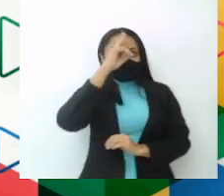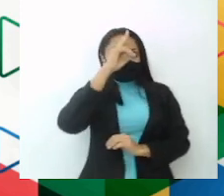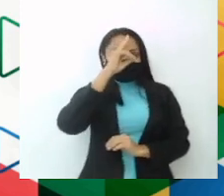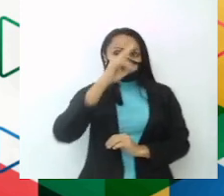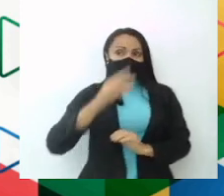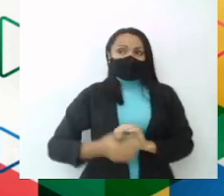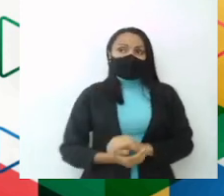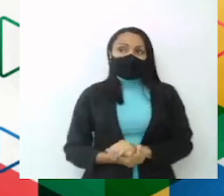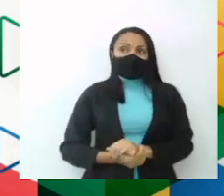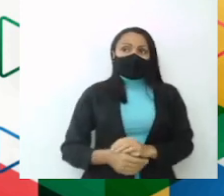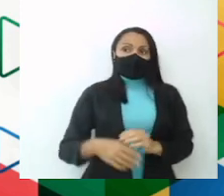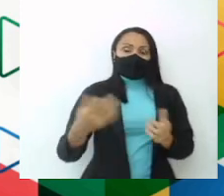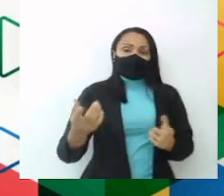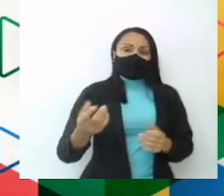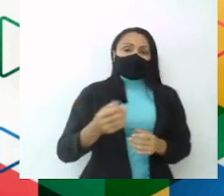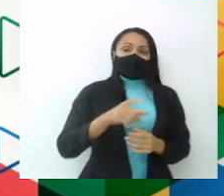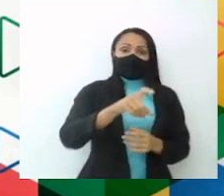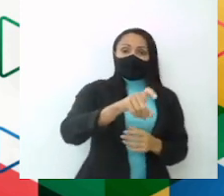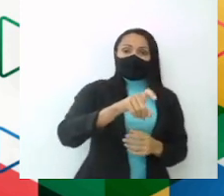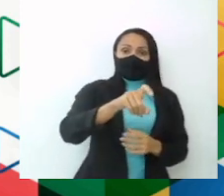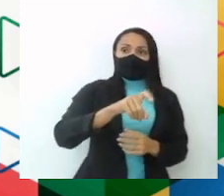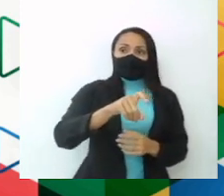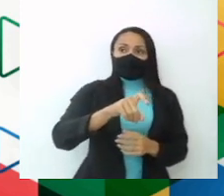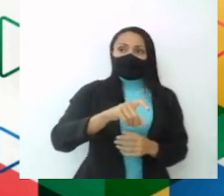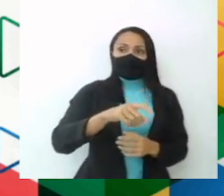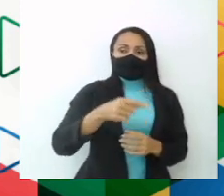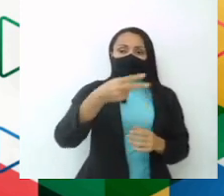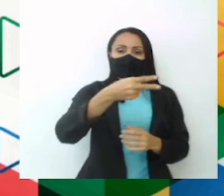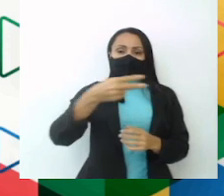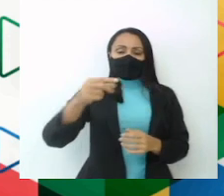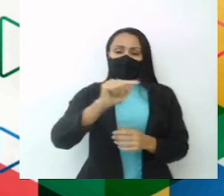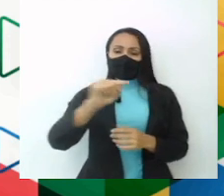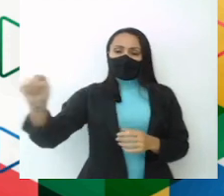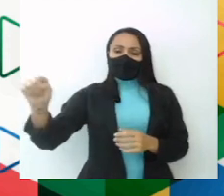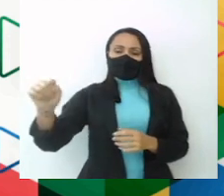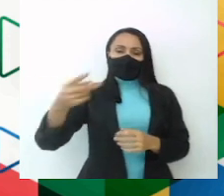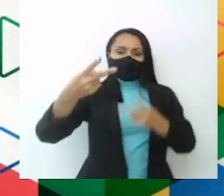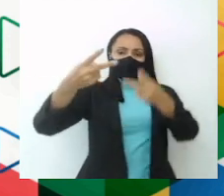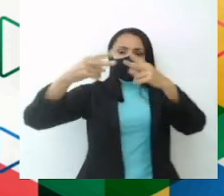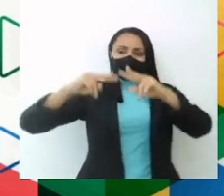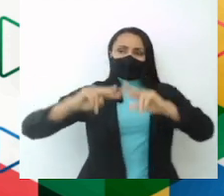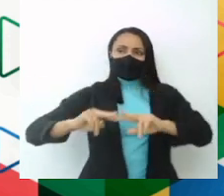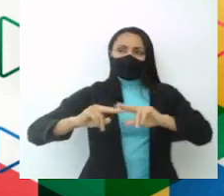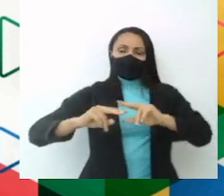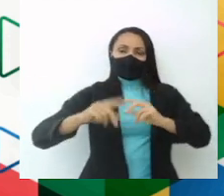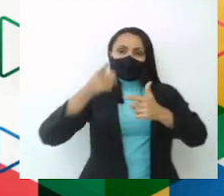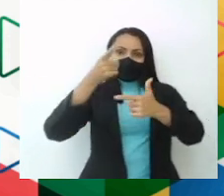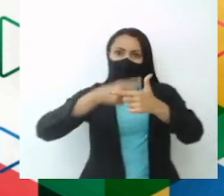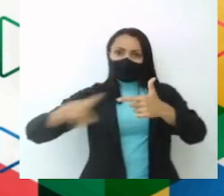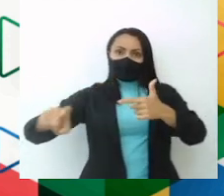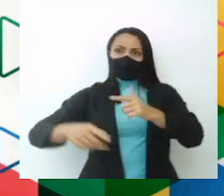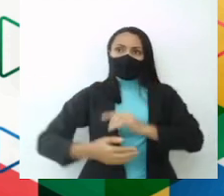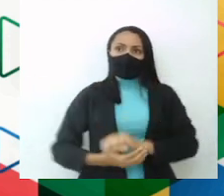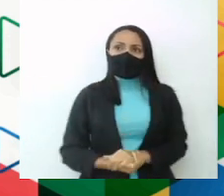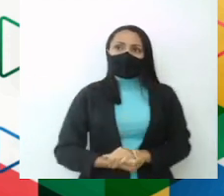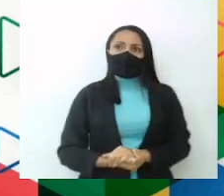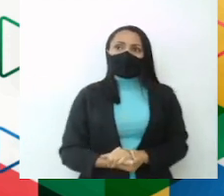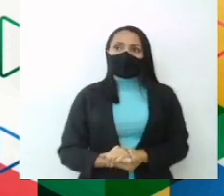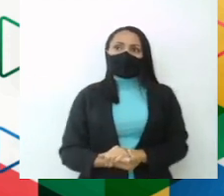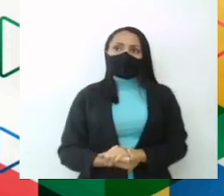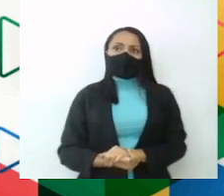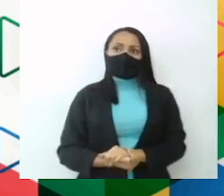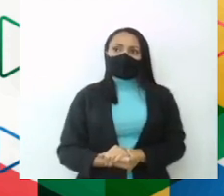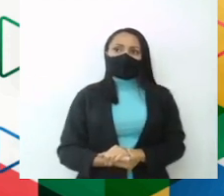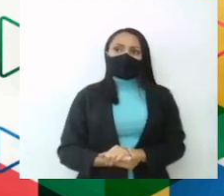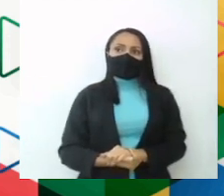multiplica o x vai passar para baixo dividindo. Então veja aqui, quando eu multiplicar cruzado 1,2 vezes x,